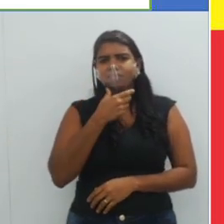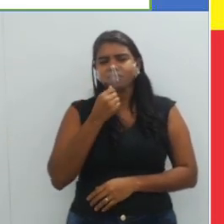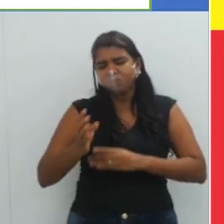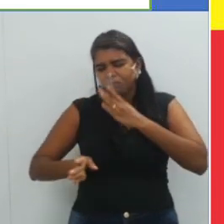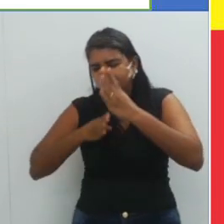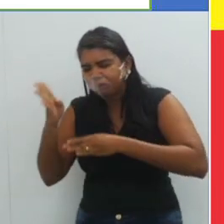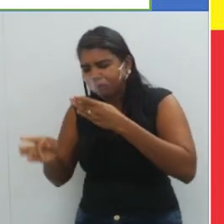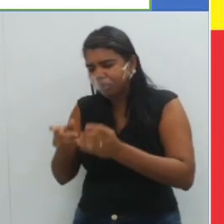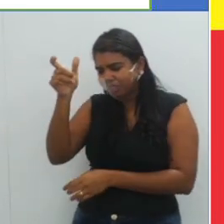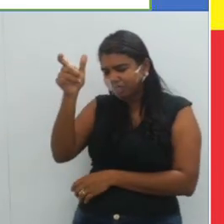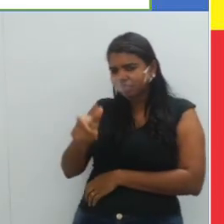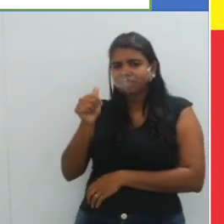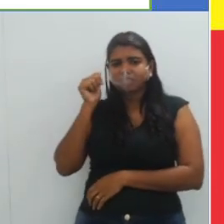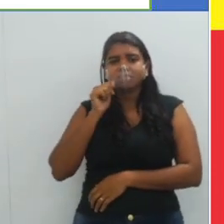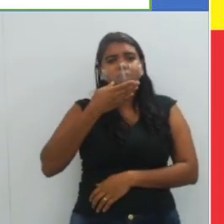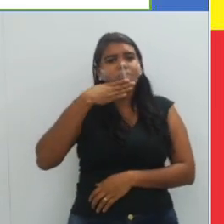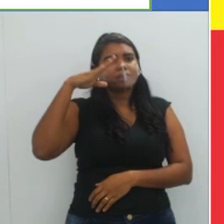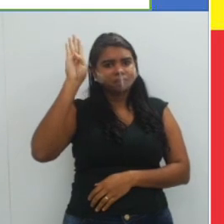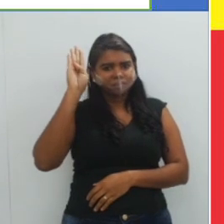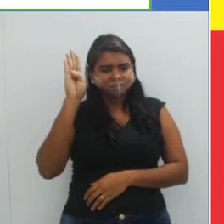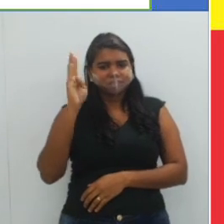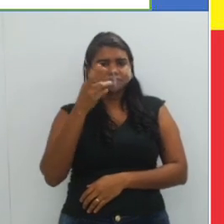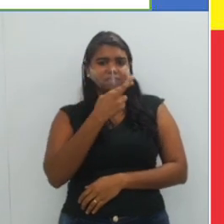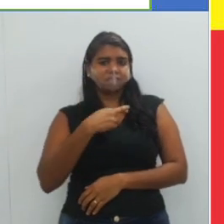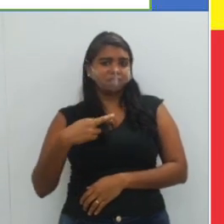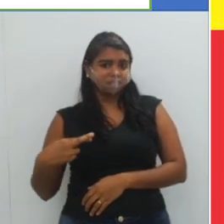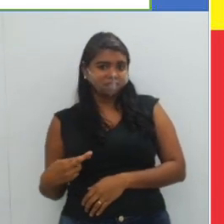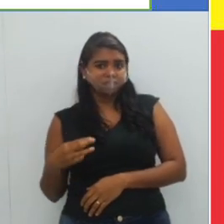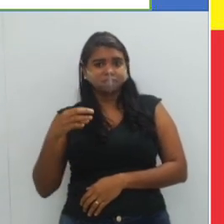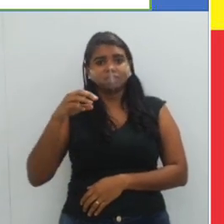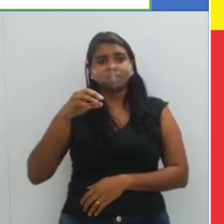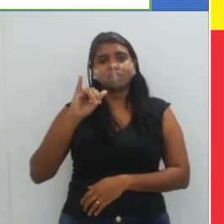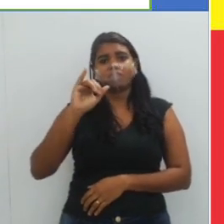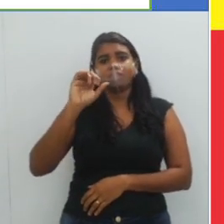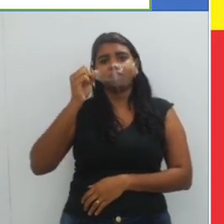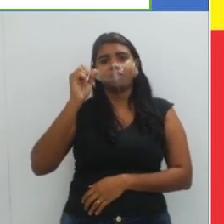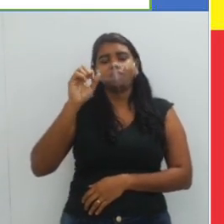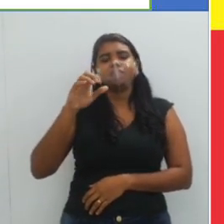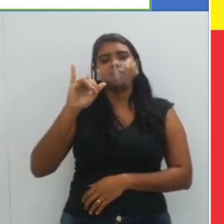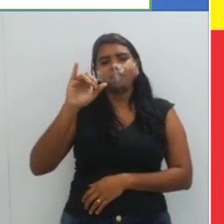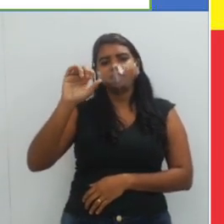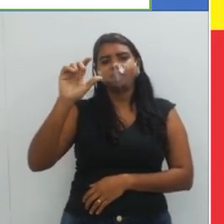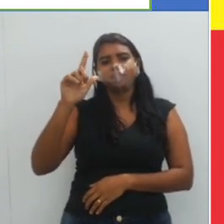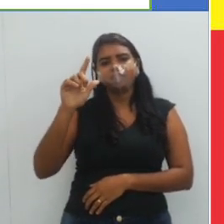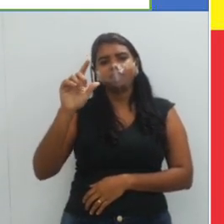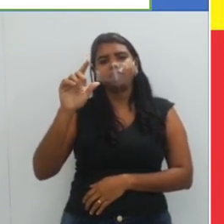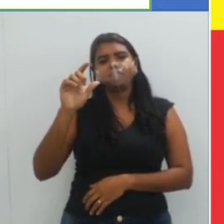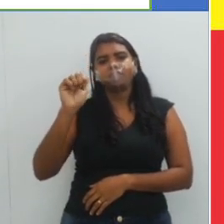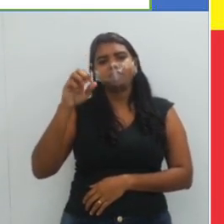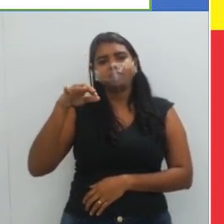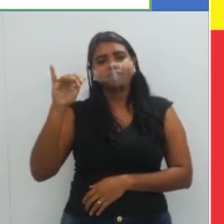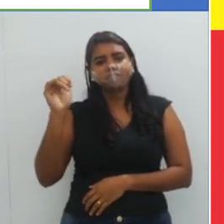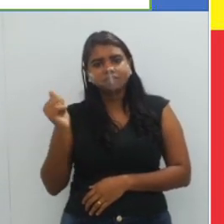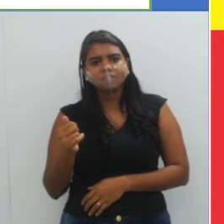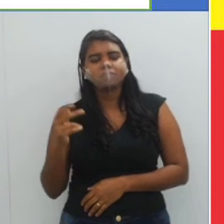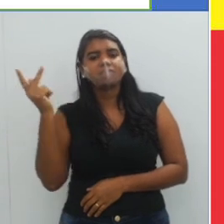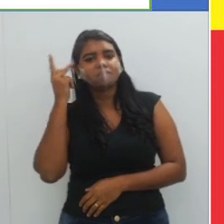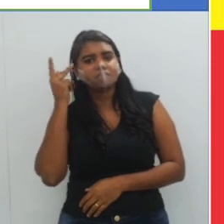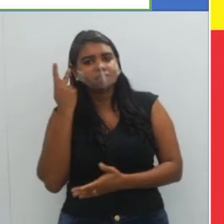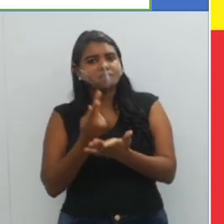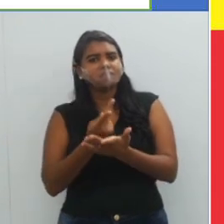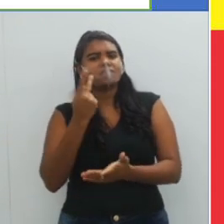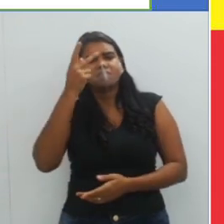ela professar a religião islâmica, por ela ser muçulmana, ela foi rechaçada em São Paulo. E